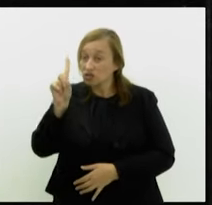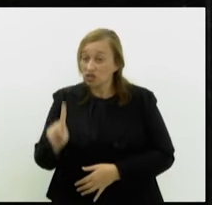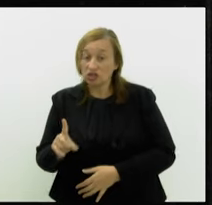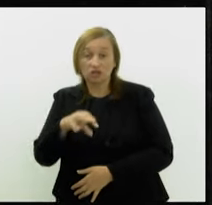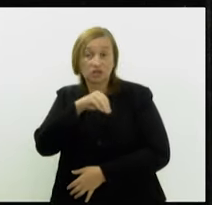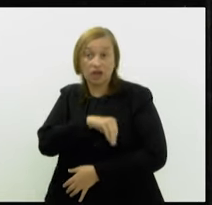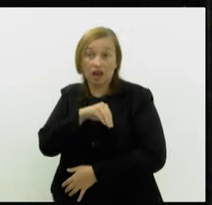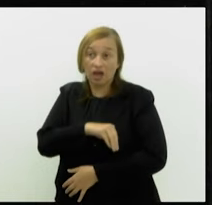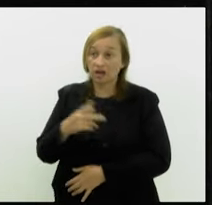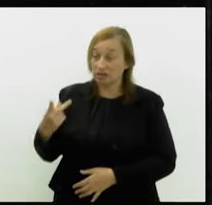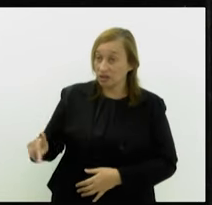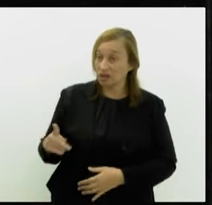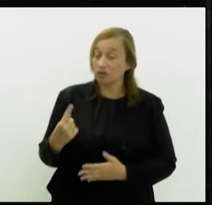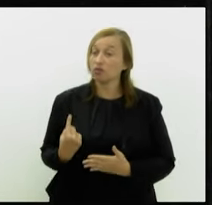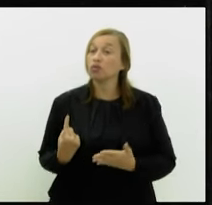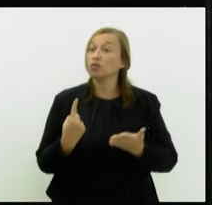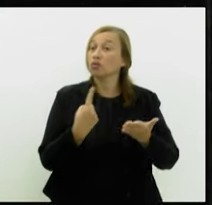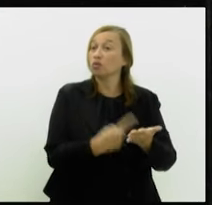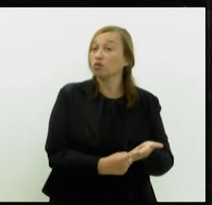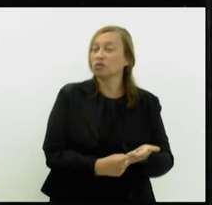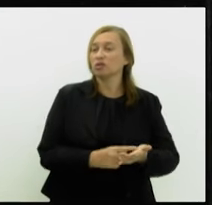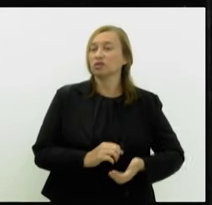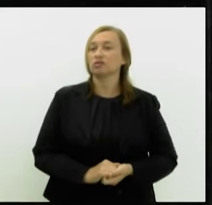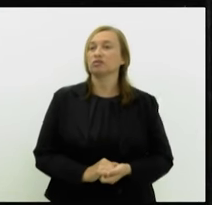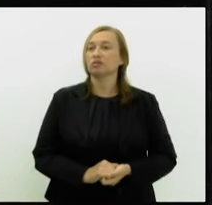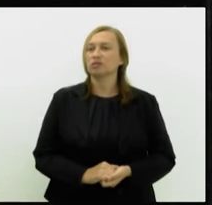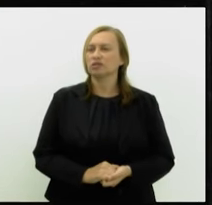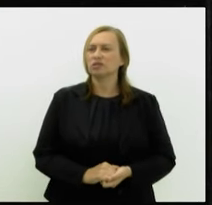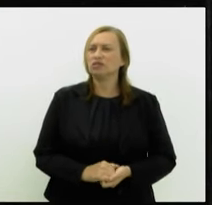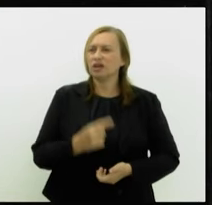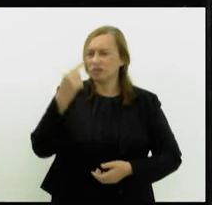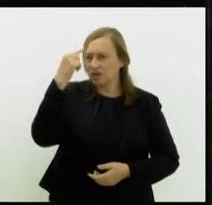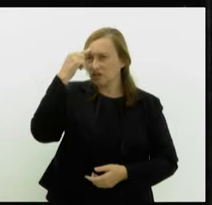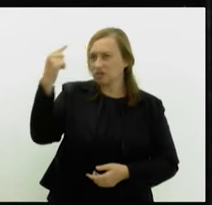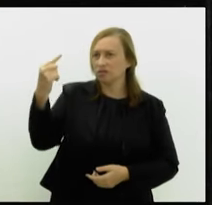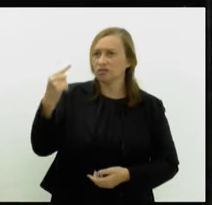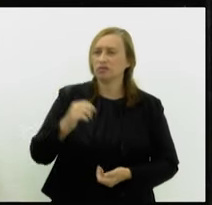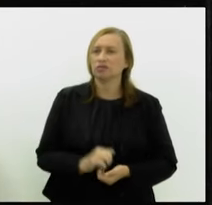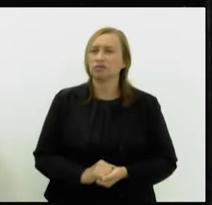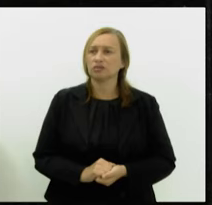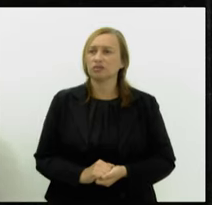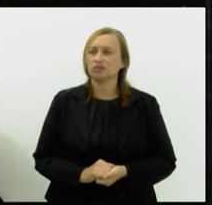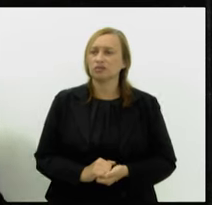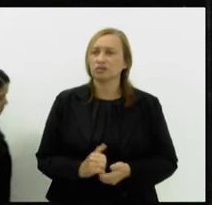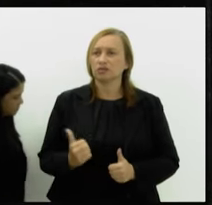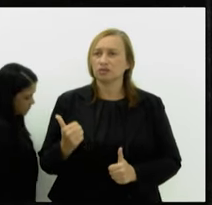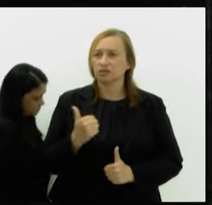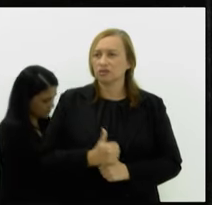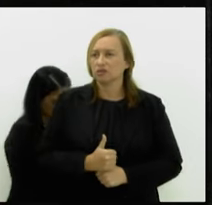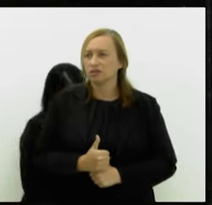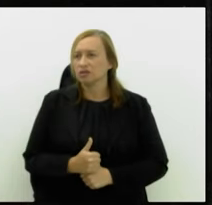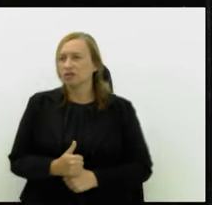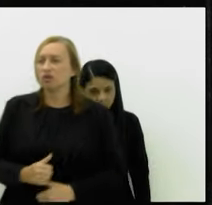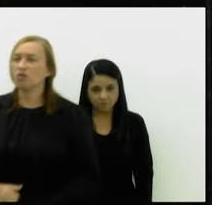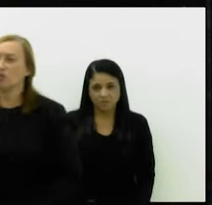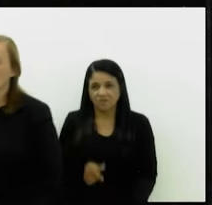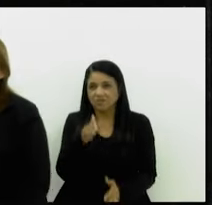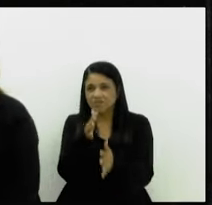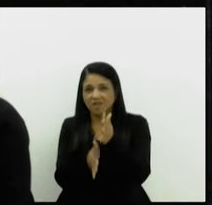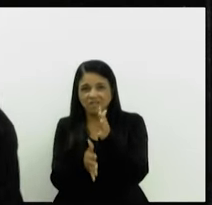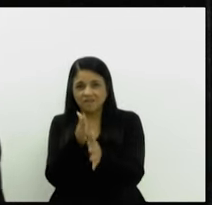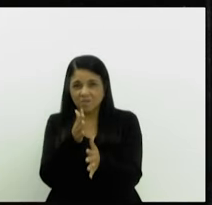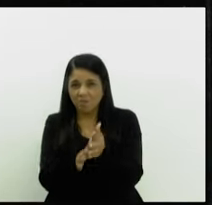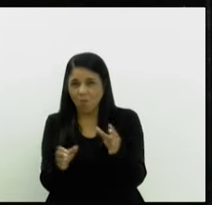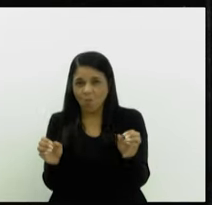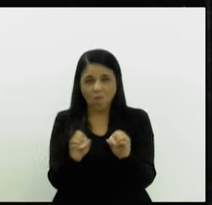deles, é comprometido nessa ideia estapafúrdia de que atrapalha. Não atrapalha, leva, na verdade,